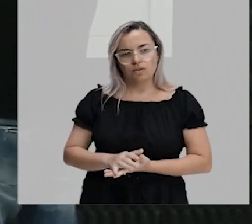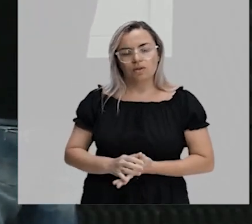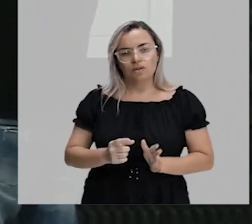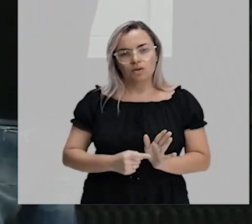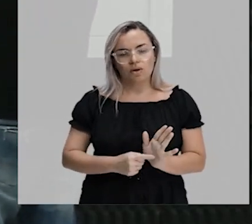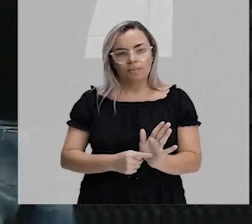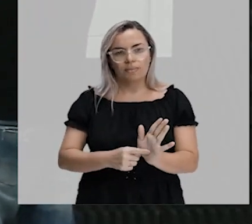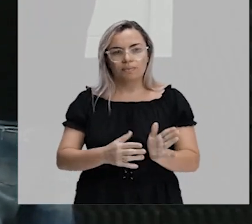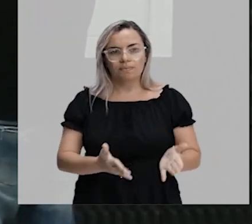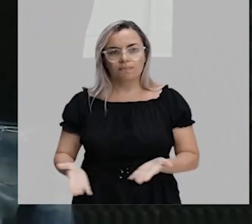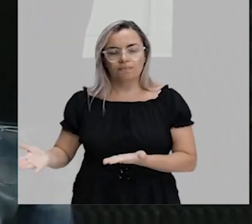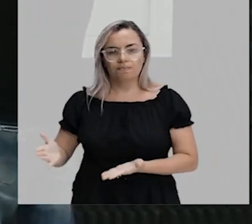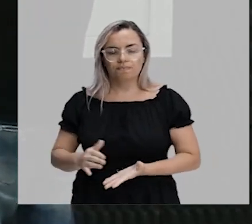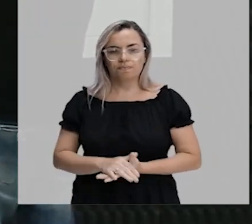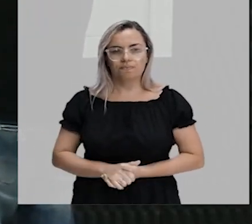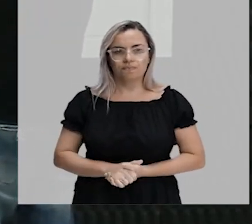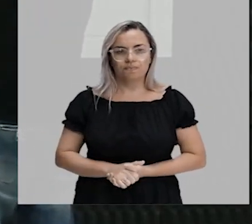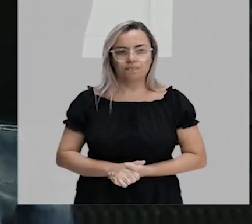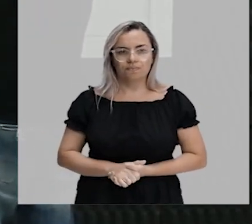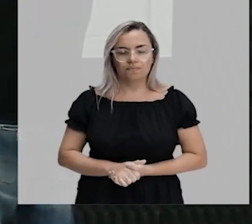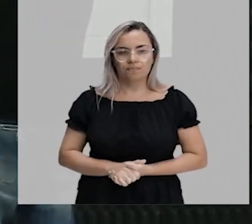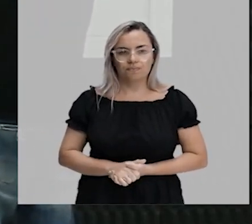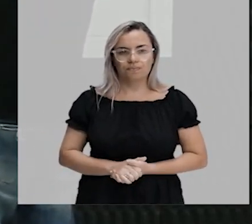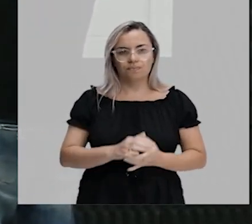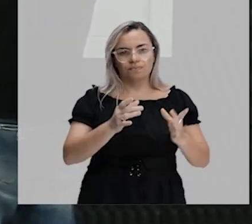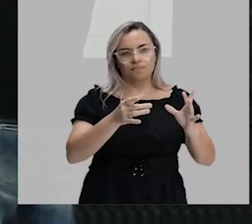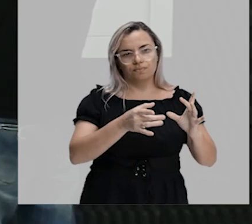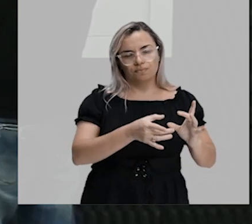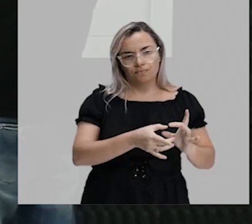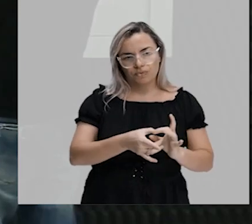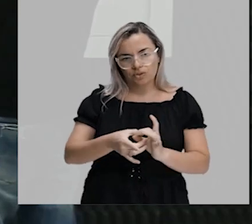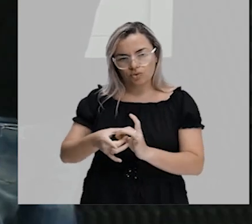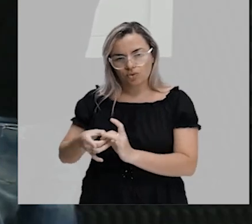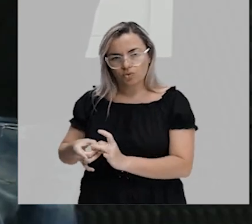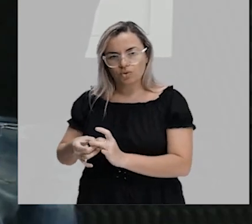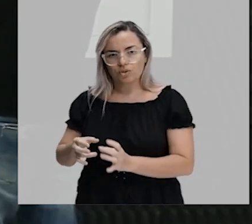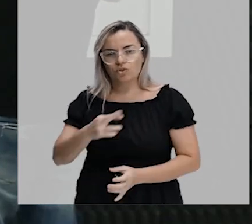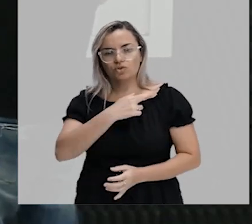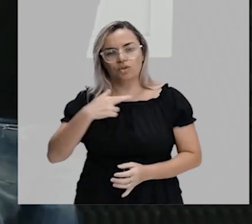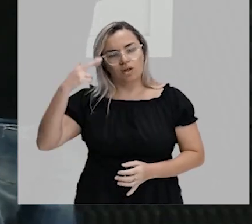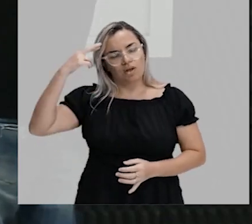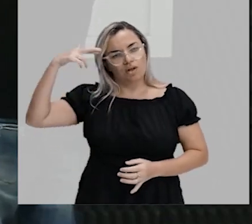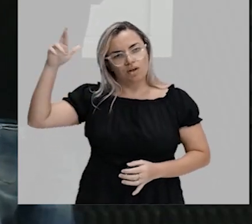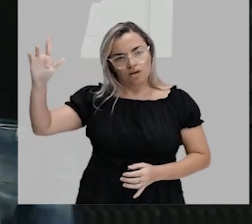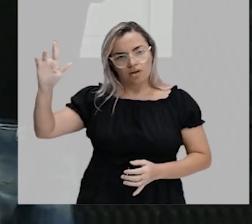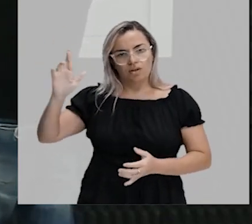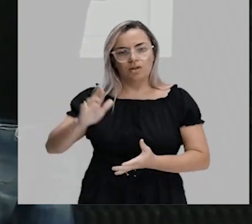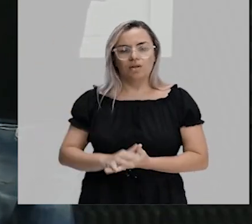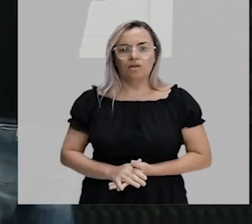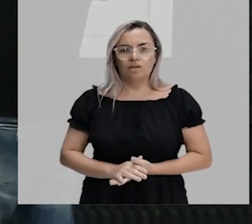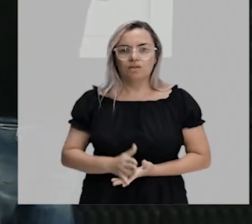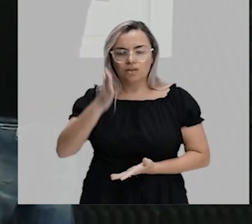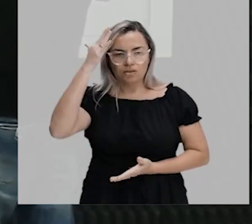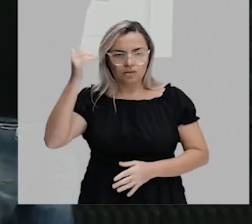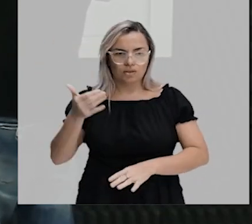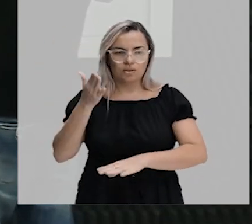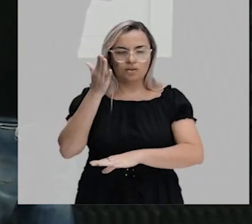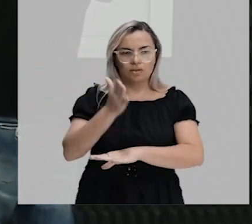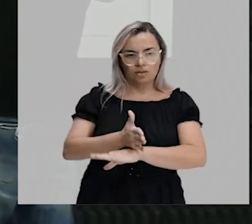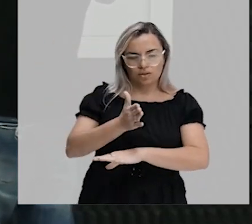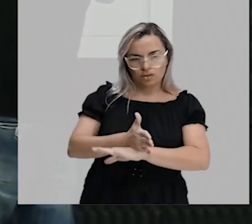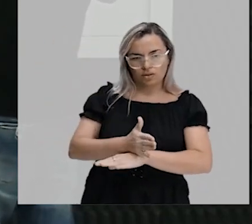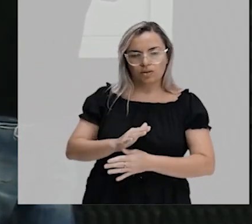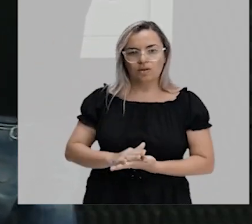E isto aqui, obviamente, vai estar no contexto religioso. Porque vocês sabem que a Idade Média é muito